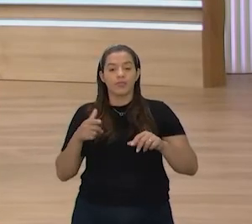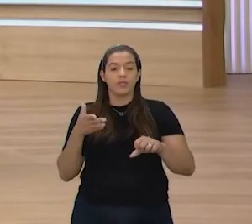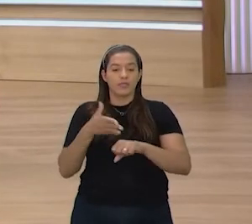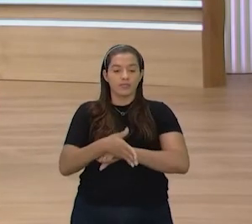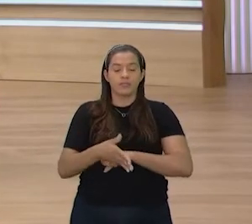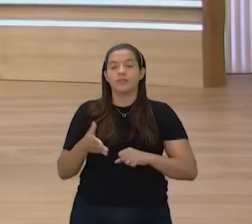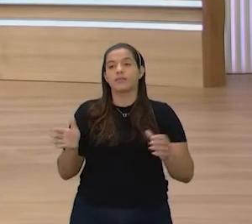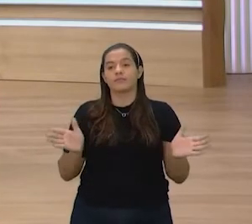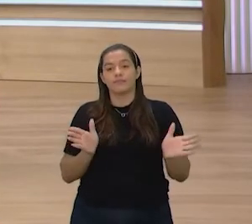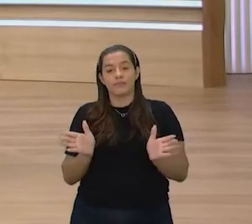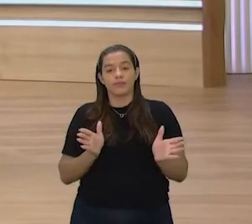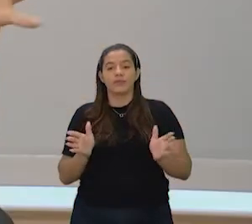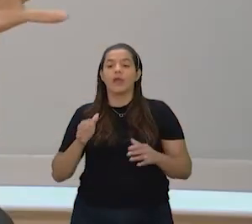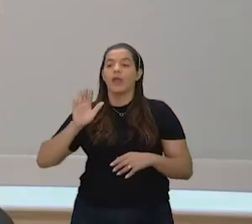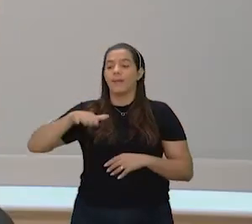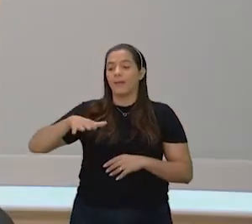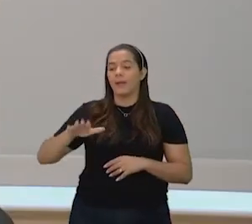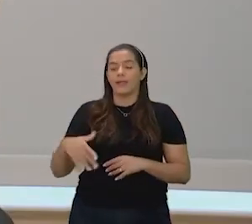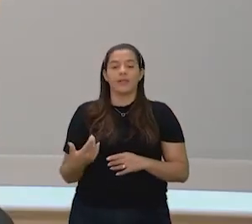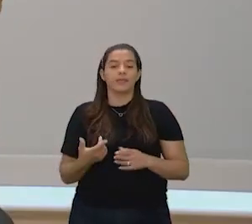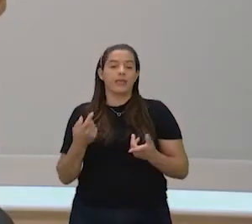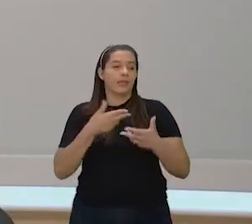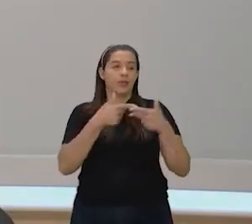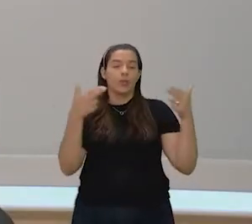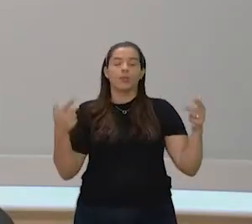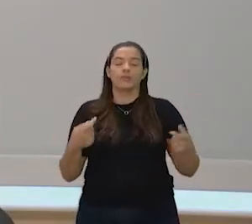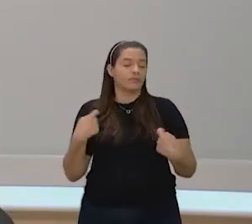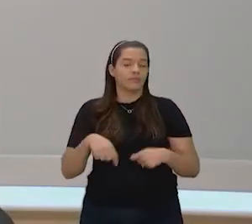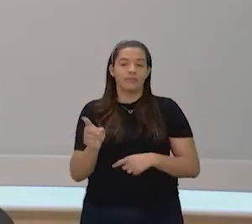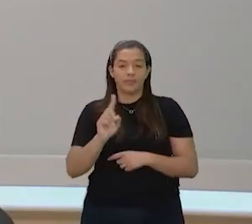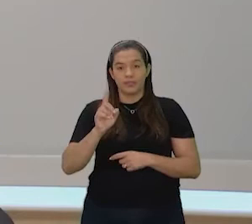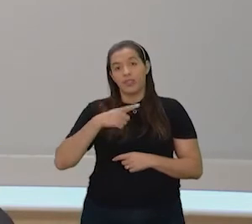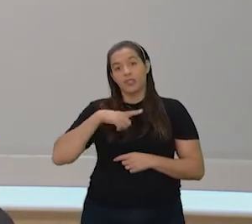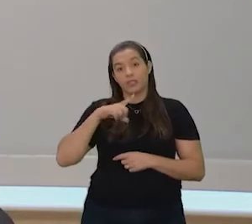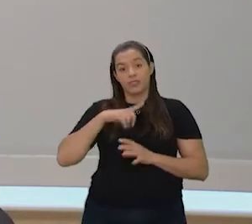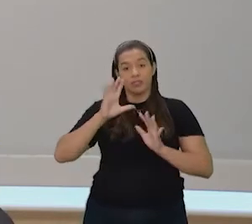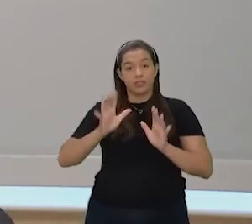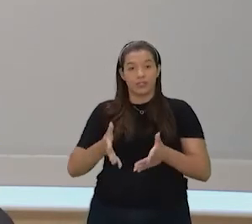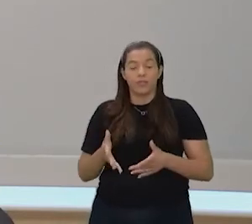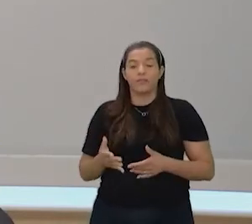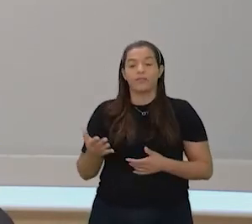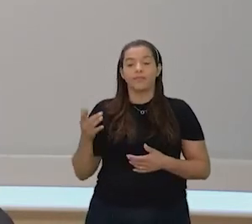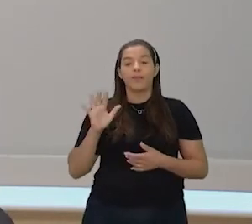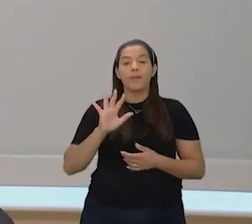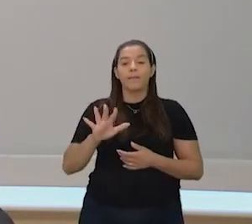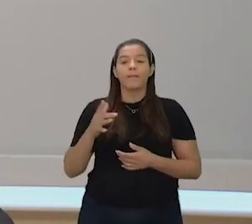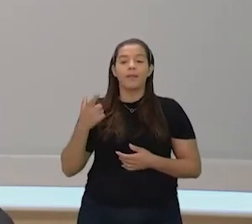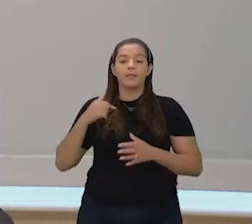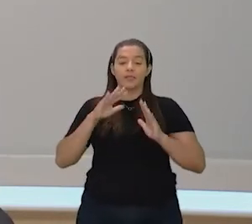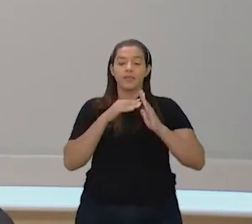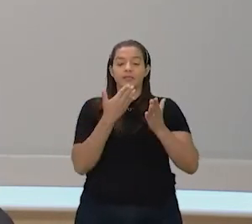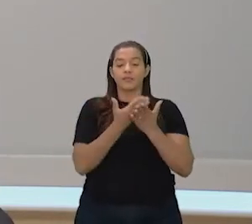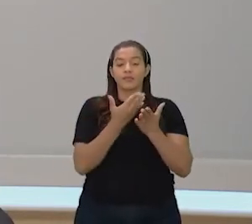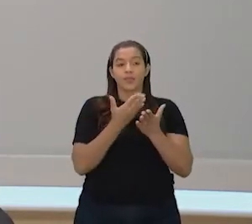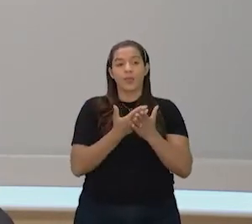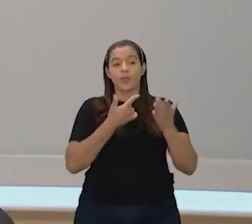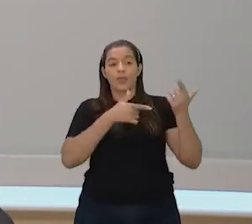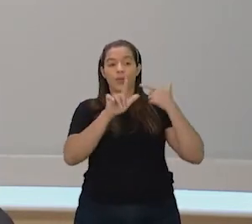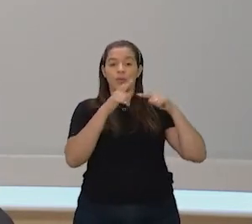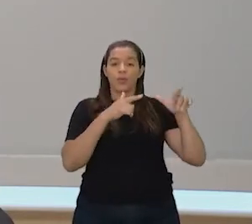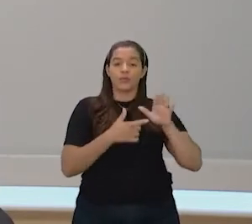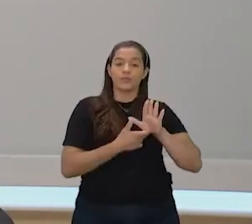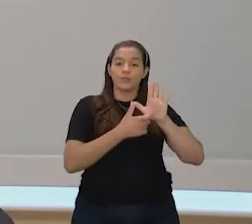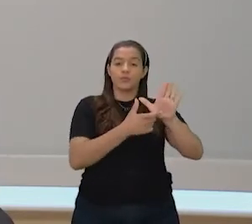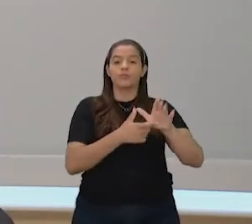e a gente tem equipamentos para isso, não precisa de muita coisa. Exato. Mas eu fico pensando, será que a gente já tem nas escolas outras opções, inclusive